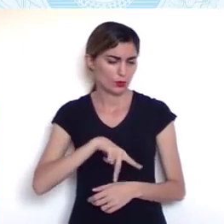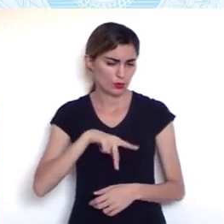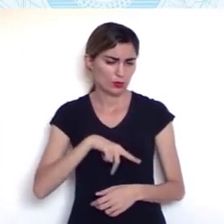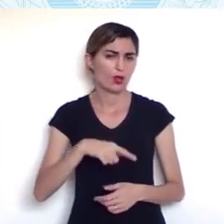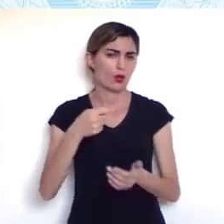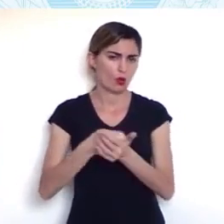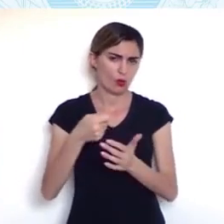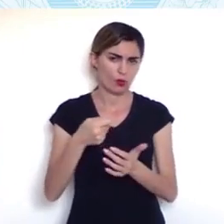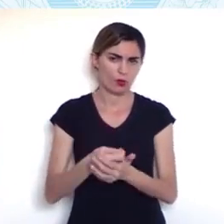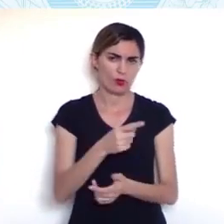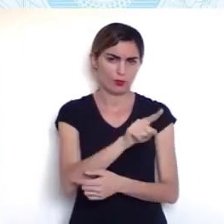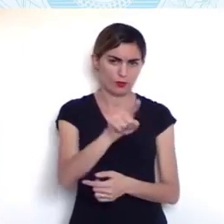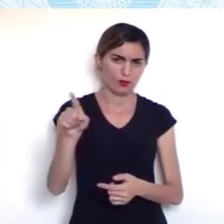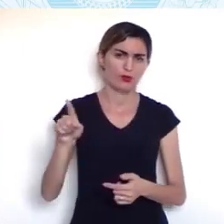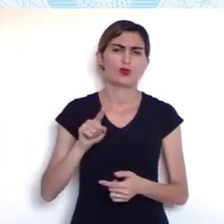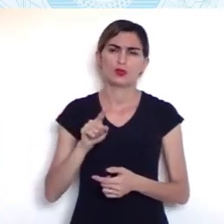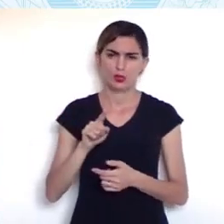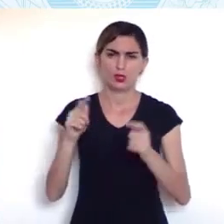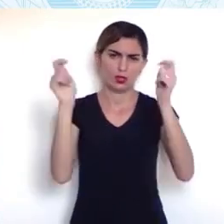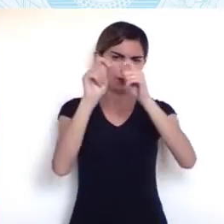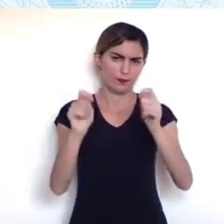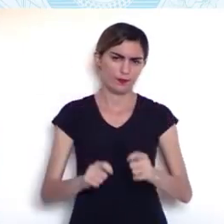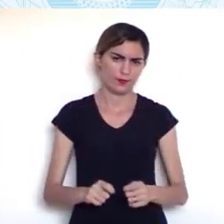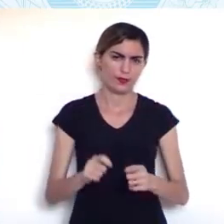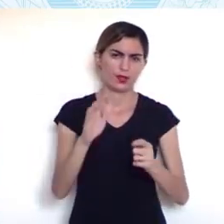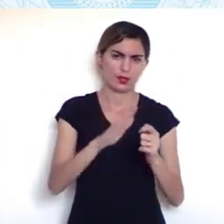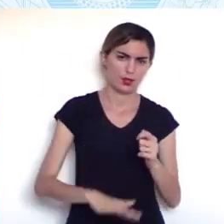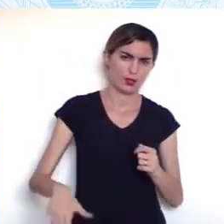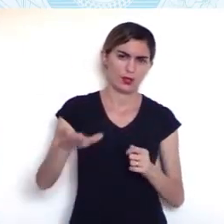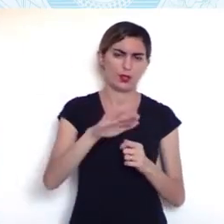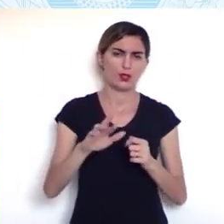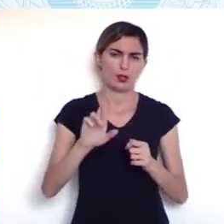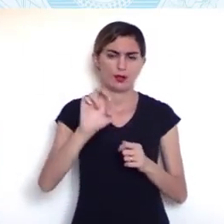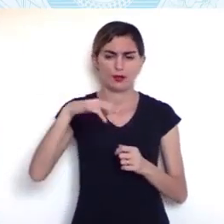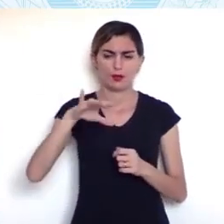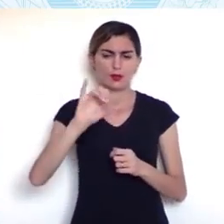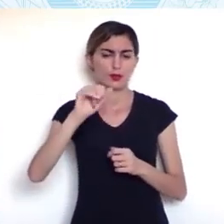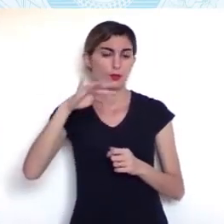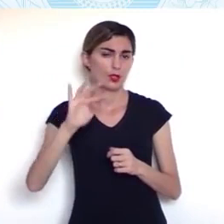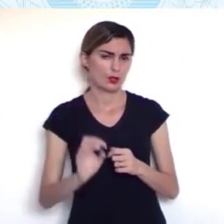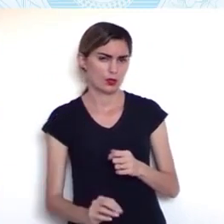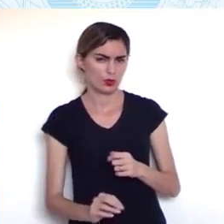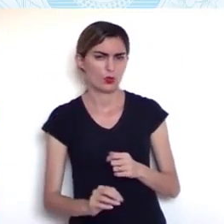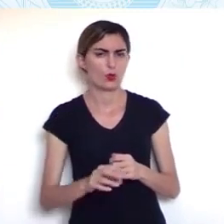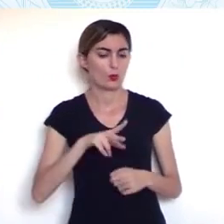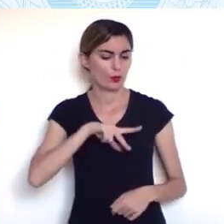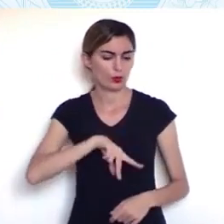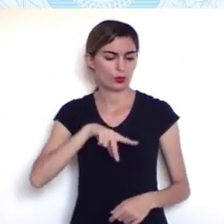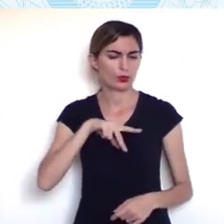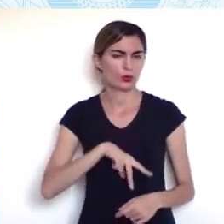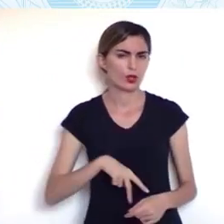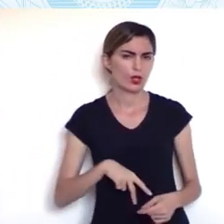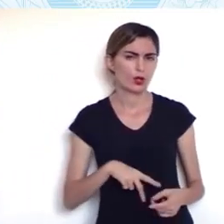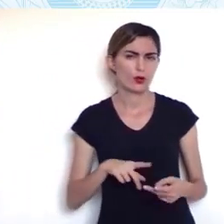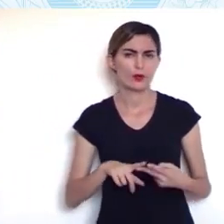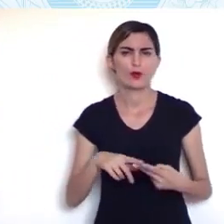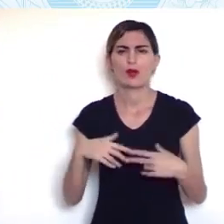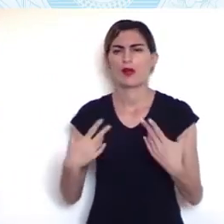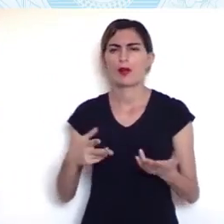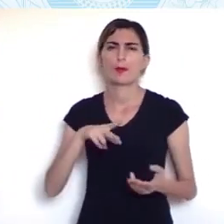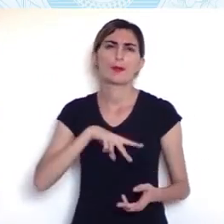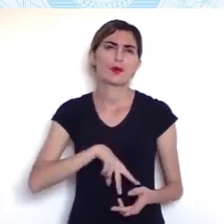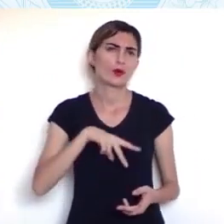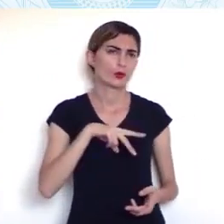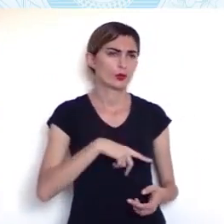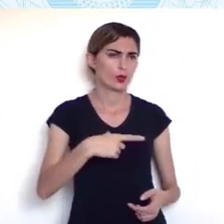vocês essa obra aí do campo lá do Renascimento. Portugal. Ah, professor, Portugal nós vamos